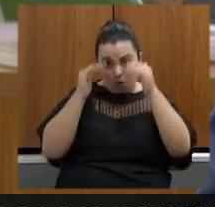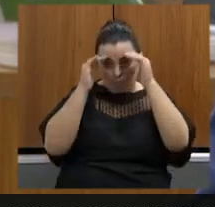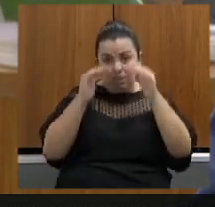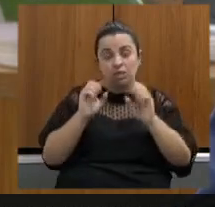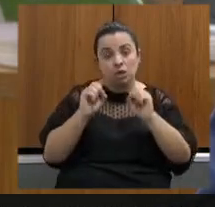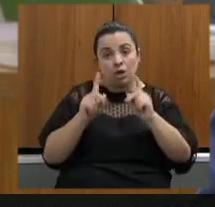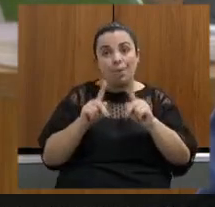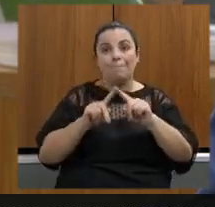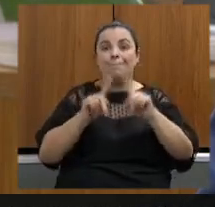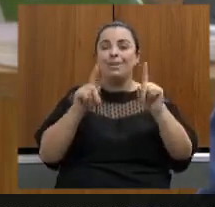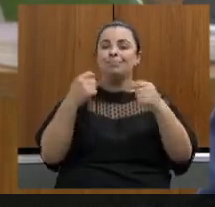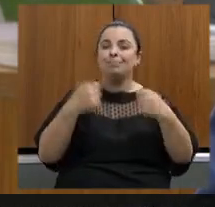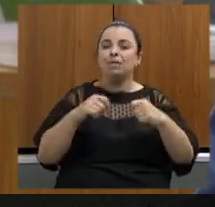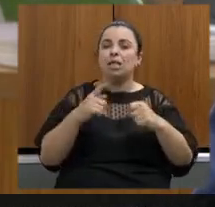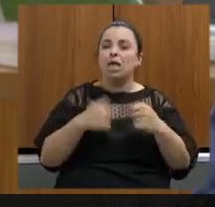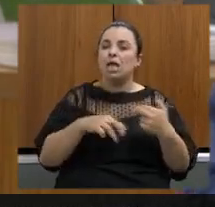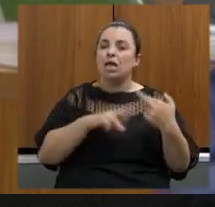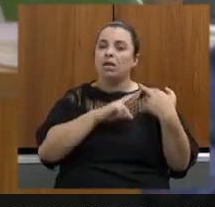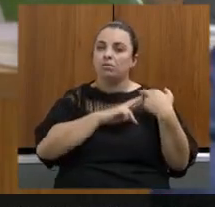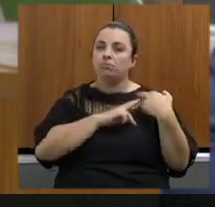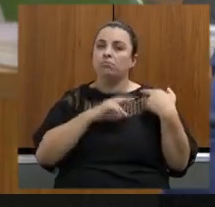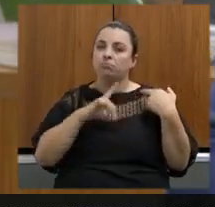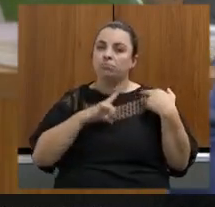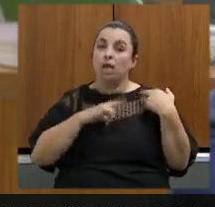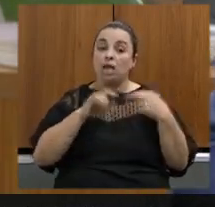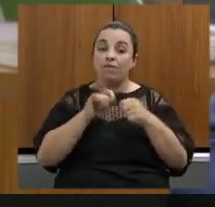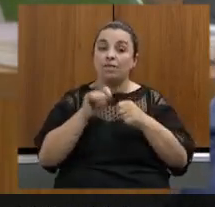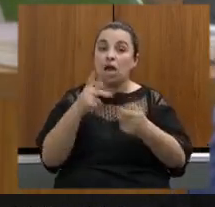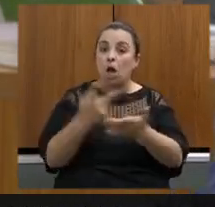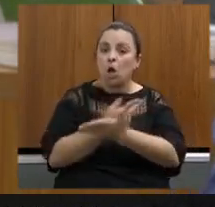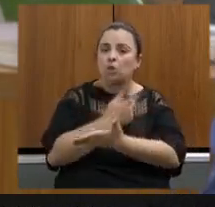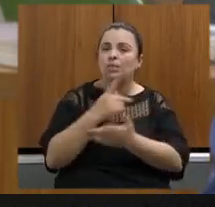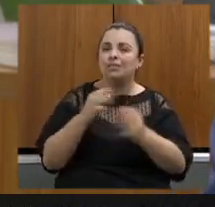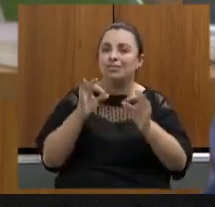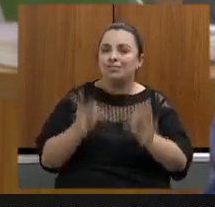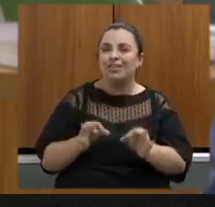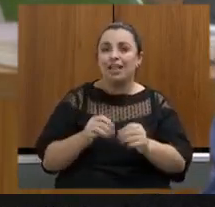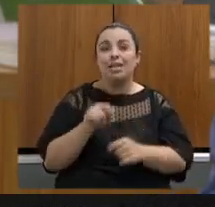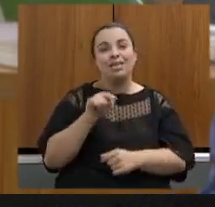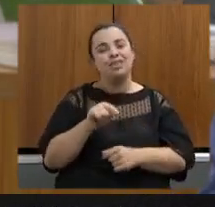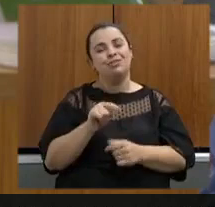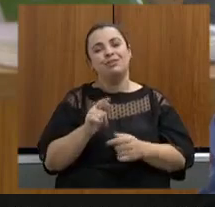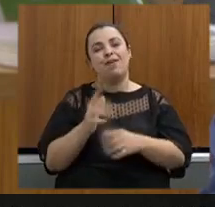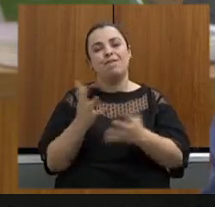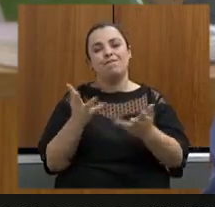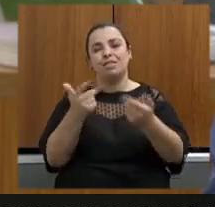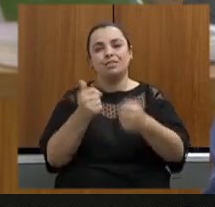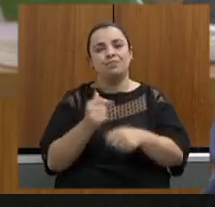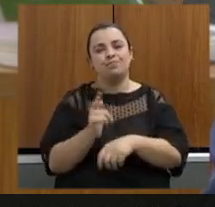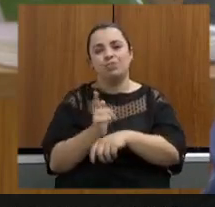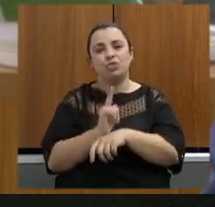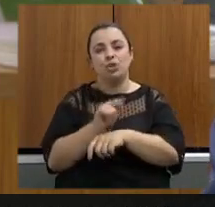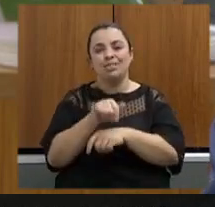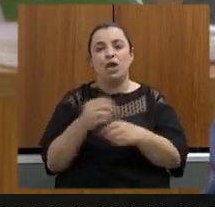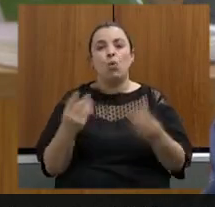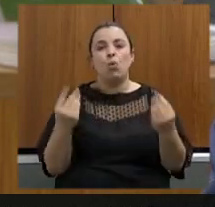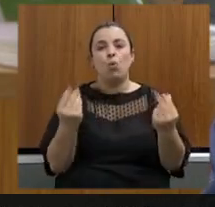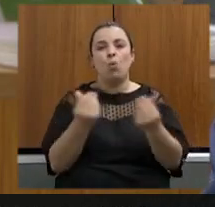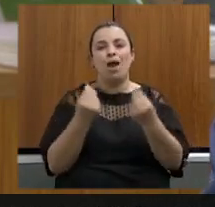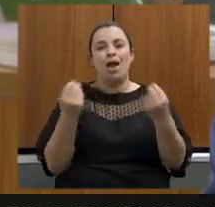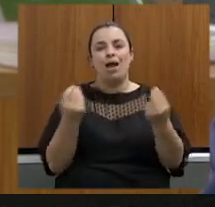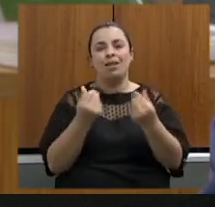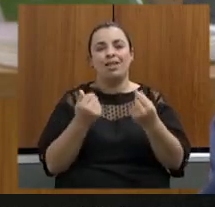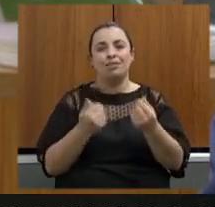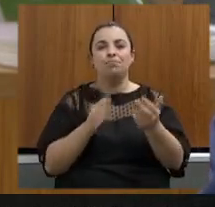arcar com responsabilidade e fazer a coisa acontecer isso é eficiência isso é gestão isso é qualidade